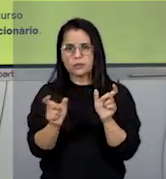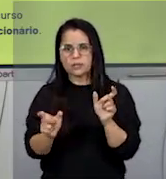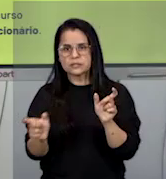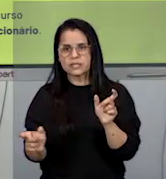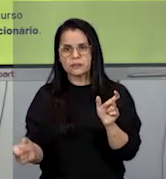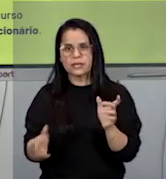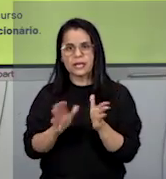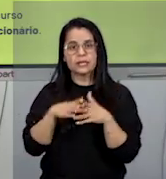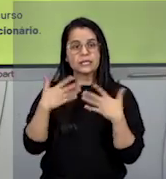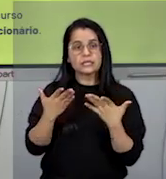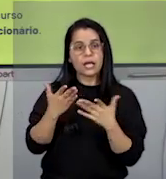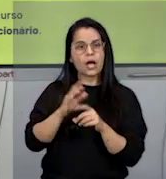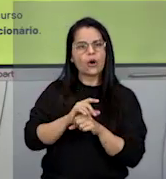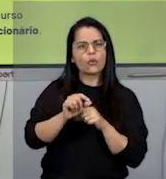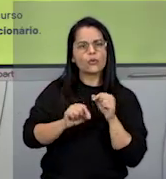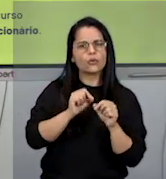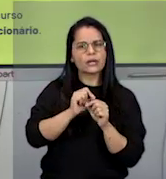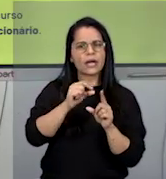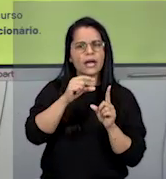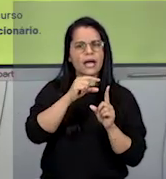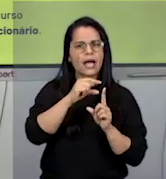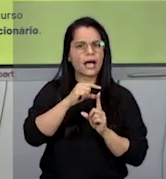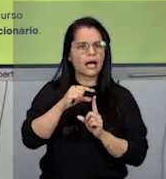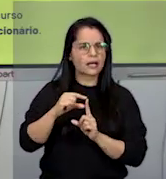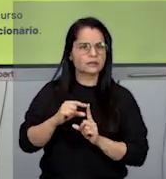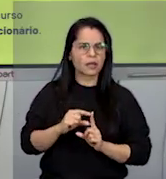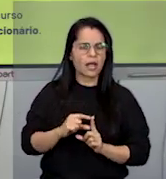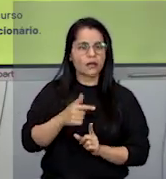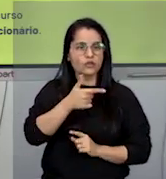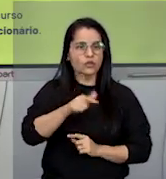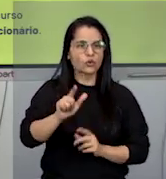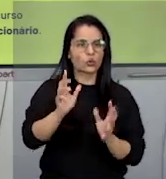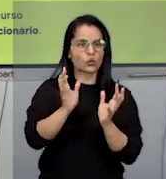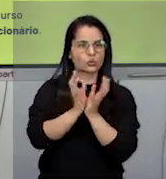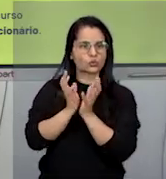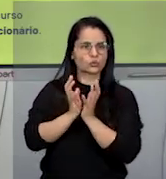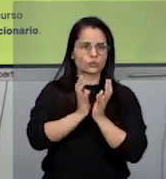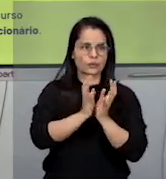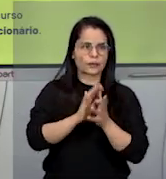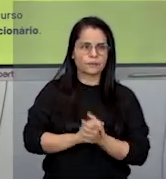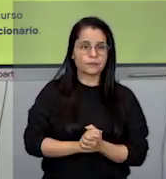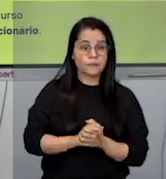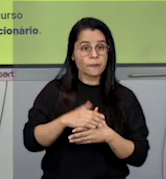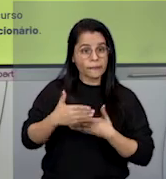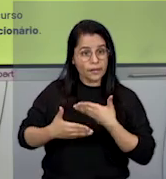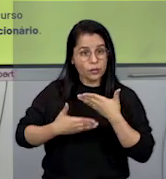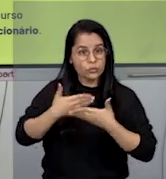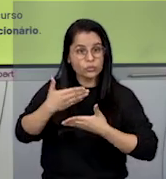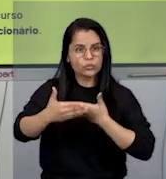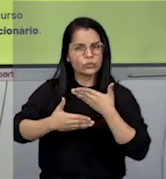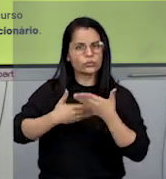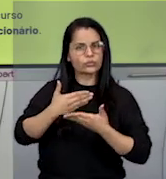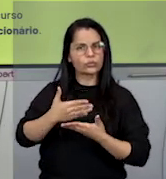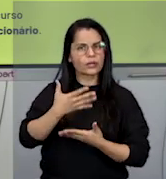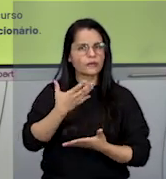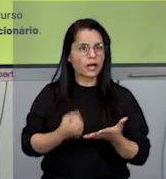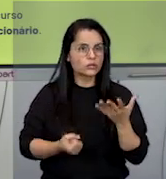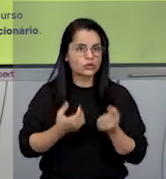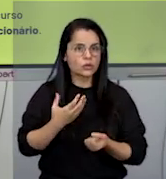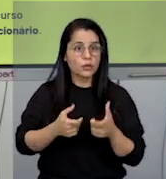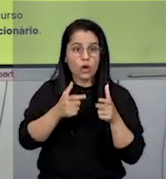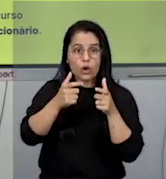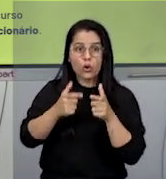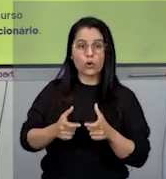as palavras tomando outros lugares. À medida que vão assumindo lugar de